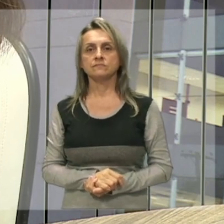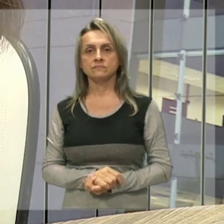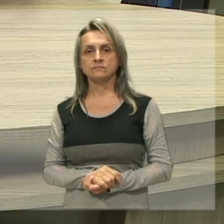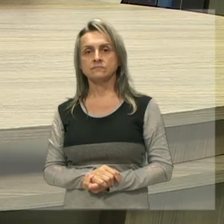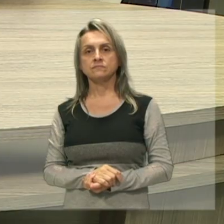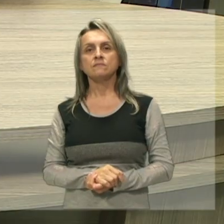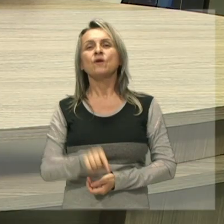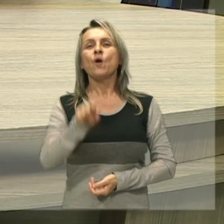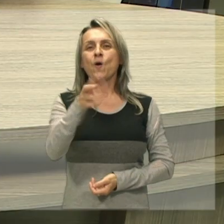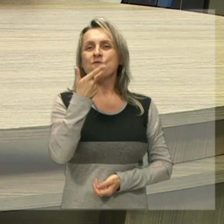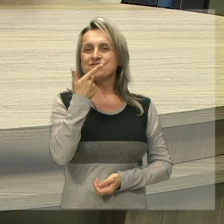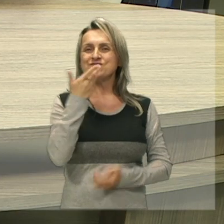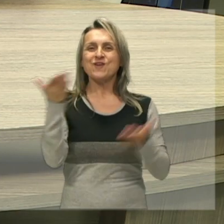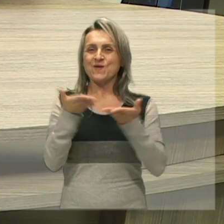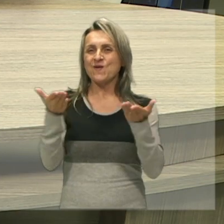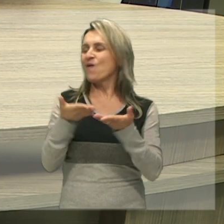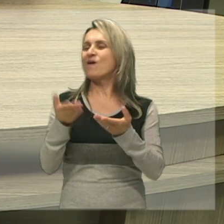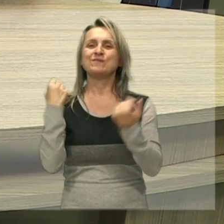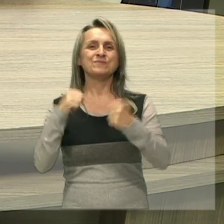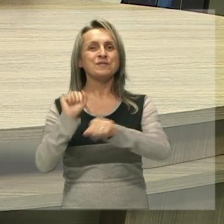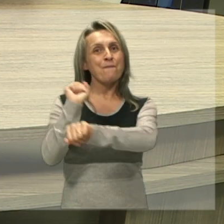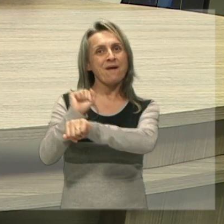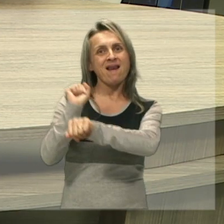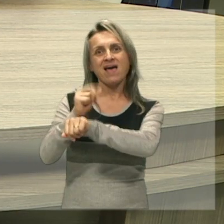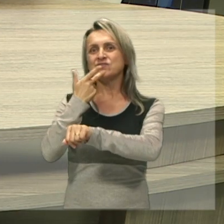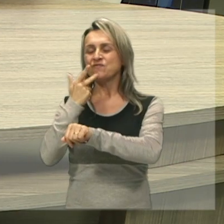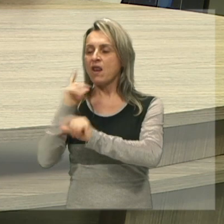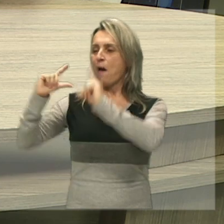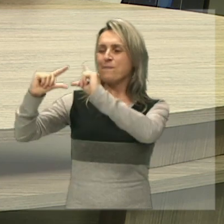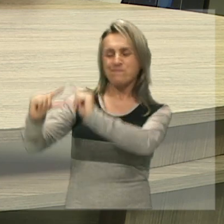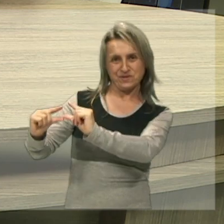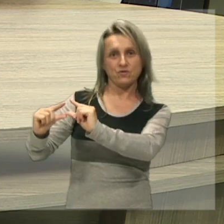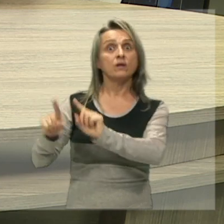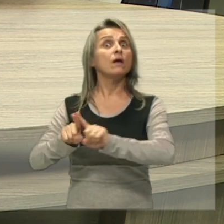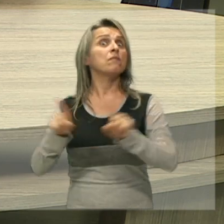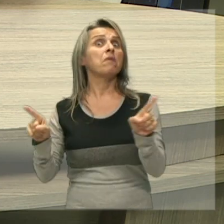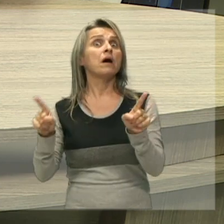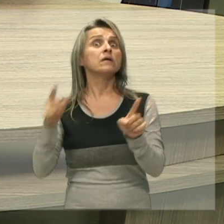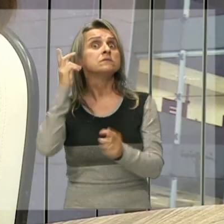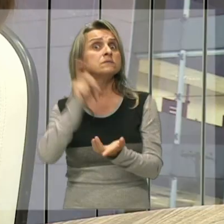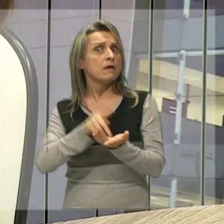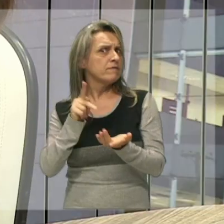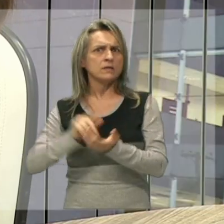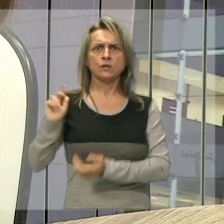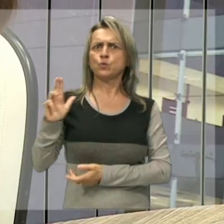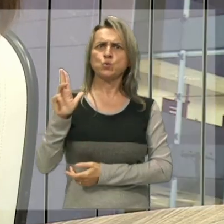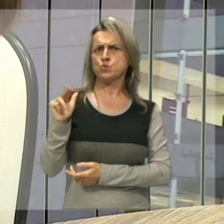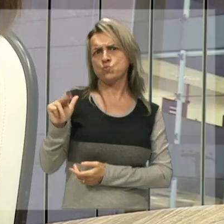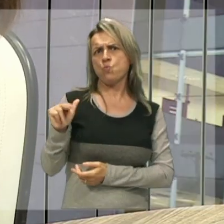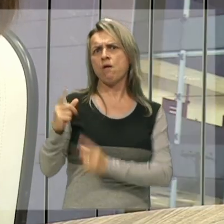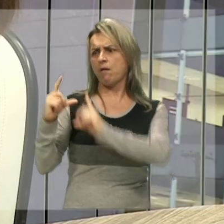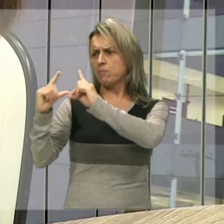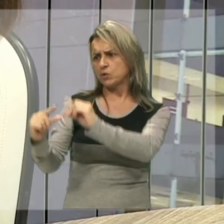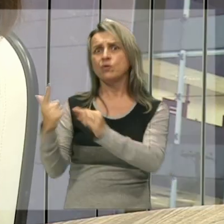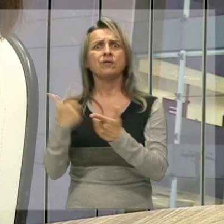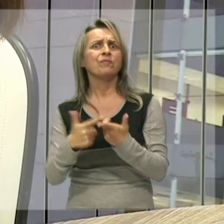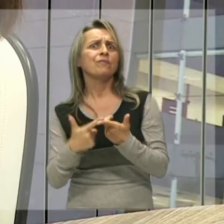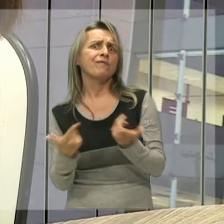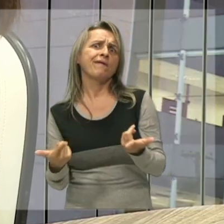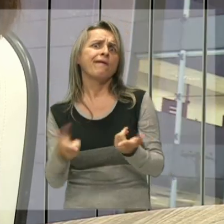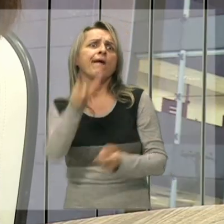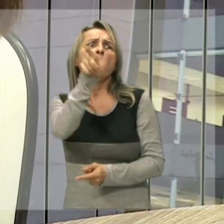como minoria, porque a população, as pessoas, elas são diferentes, mas elas são, a cidade,